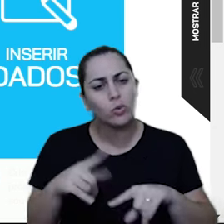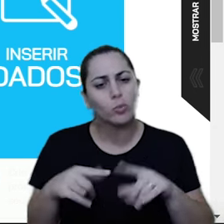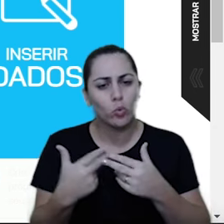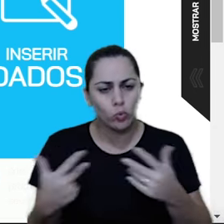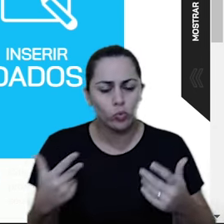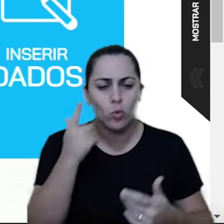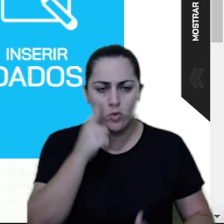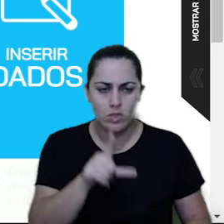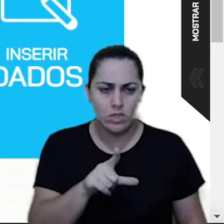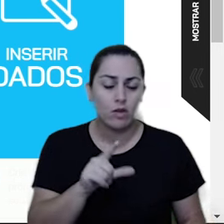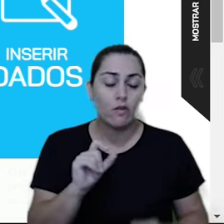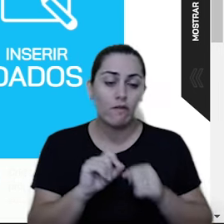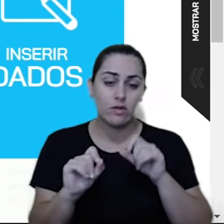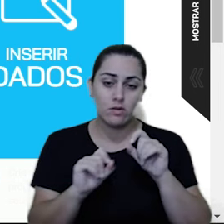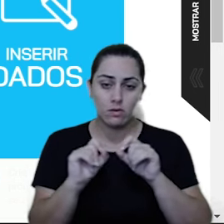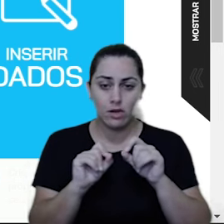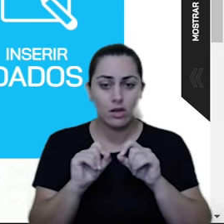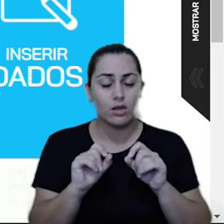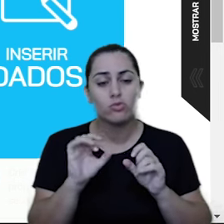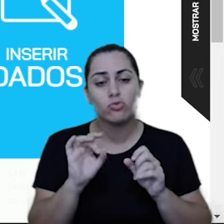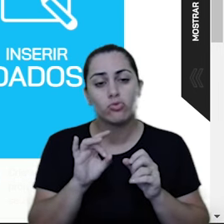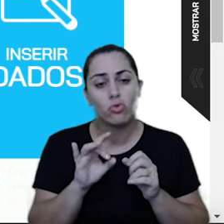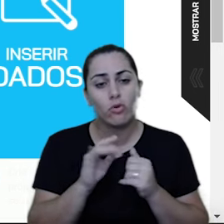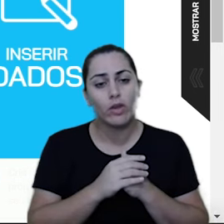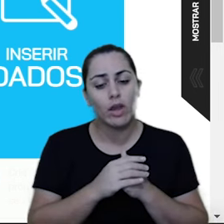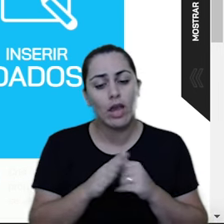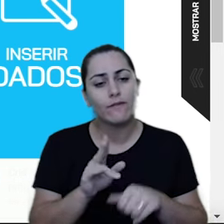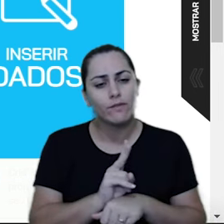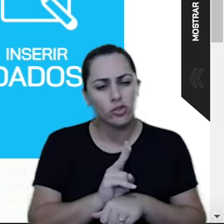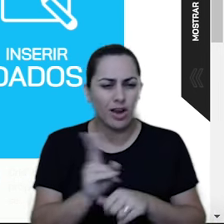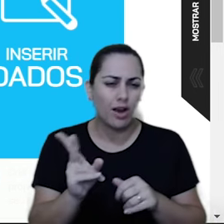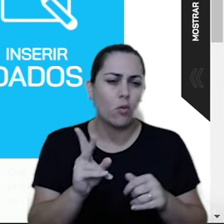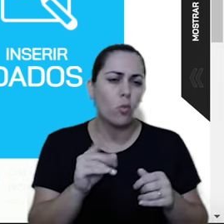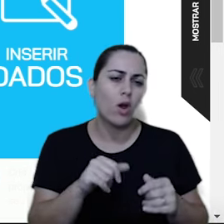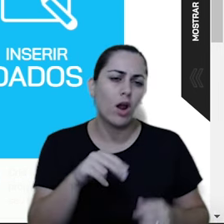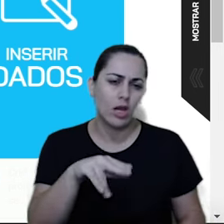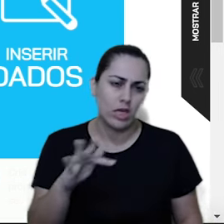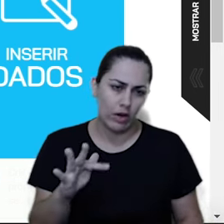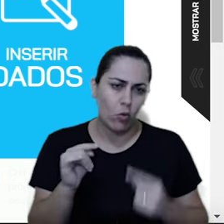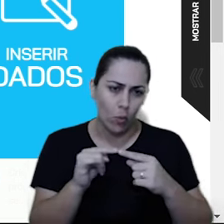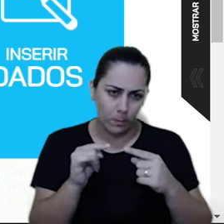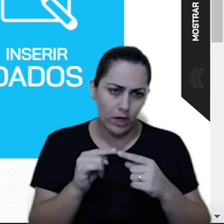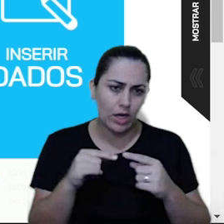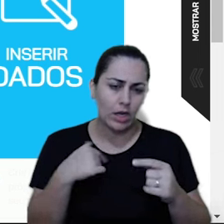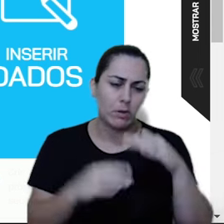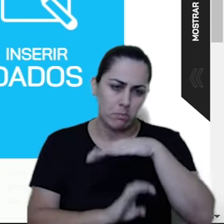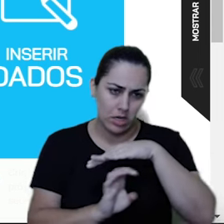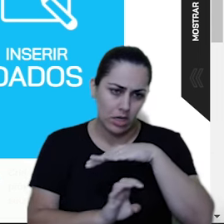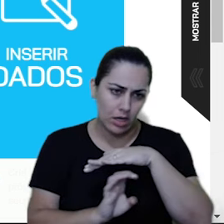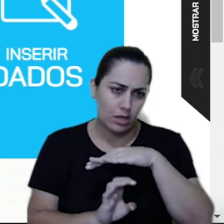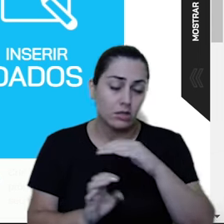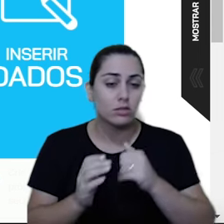produto e aí eu já consigo só fazer o quê basta eu ver a parte fiscal se condiz com a realidade da minha empresa que eu vou